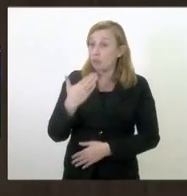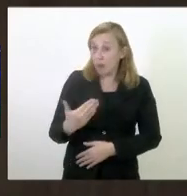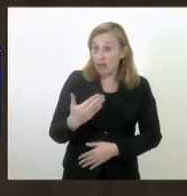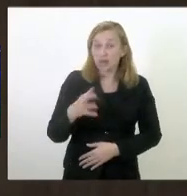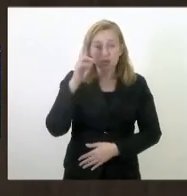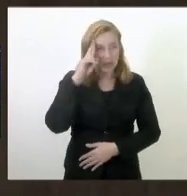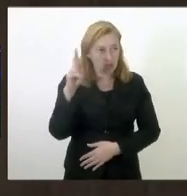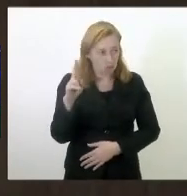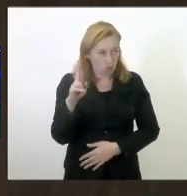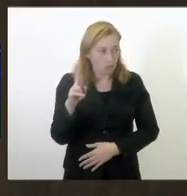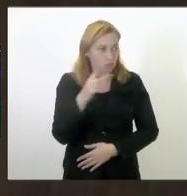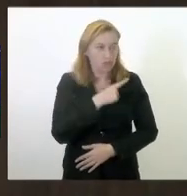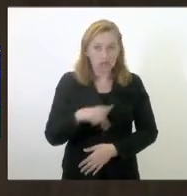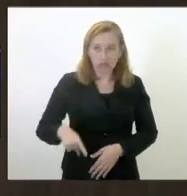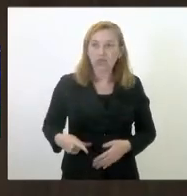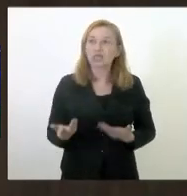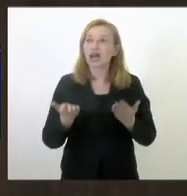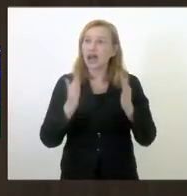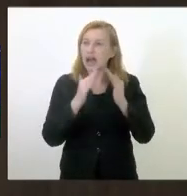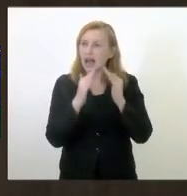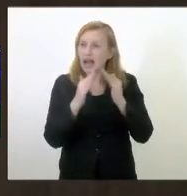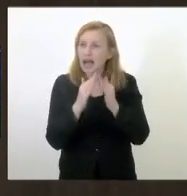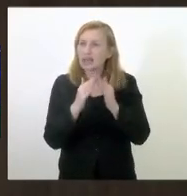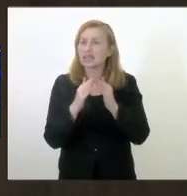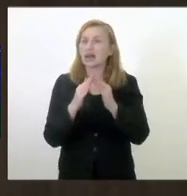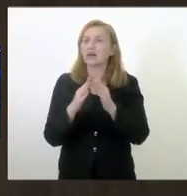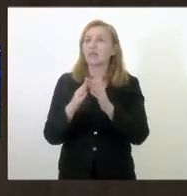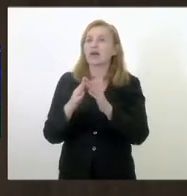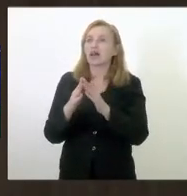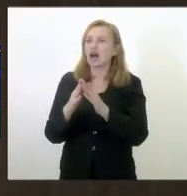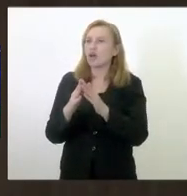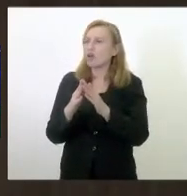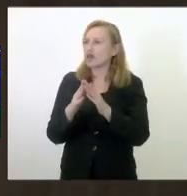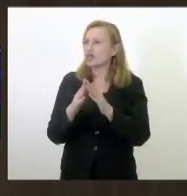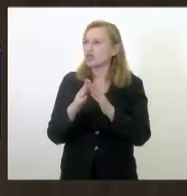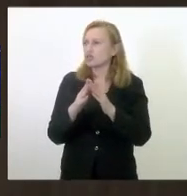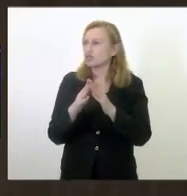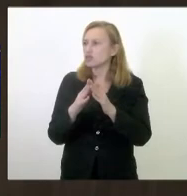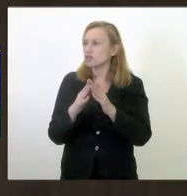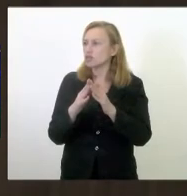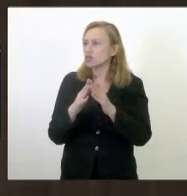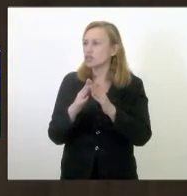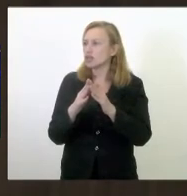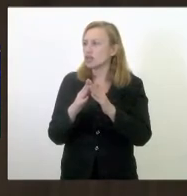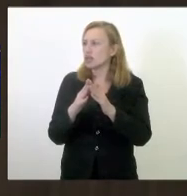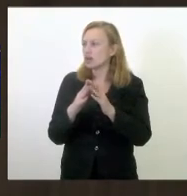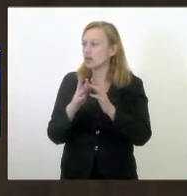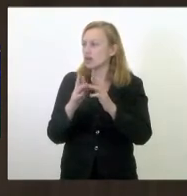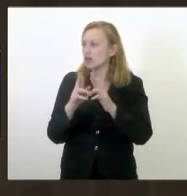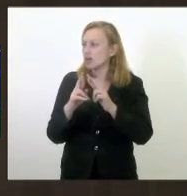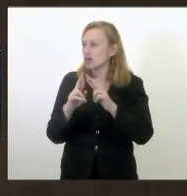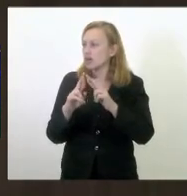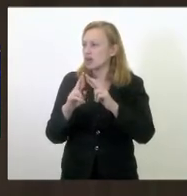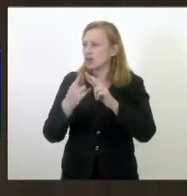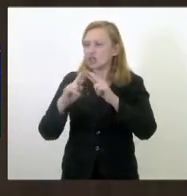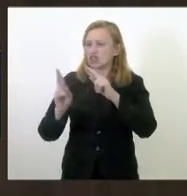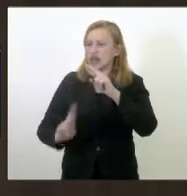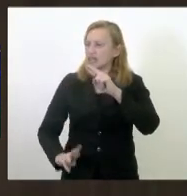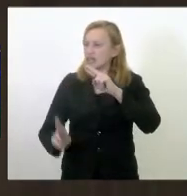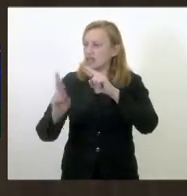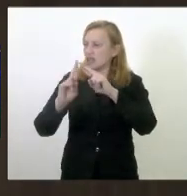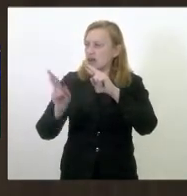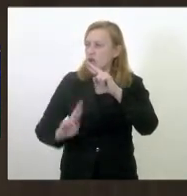pega o UERJ, que é uma instituição reconhecida, para chancelar, fazer uns estudos, contratar